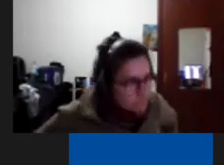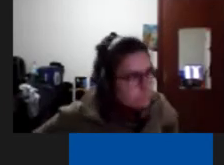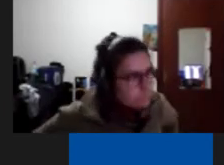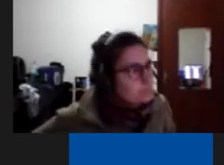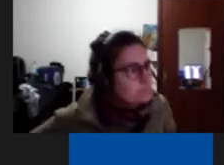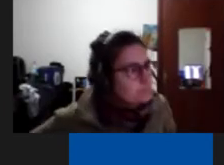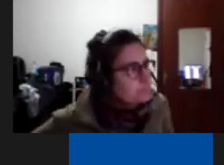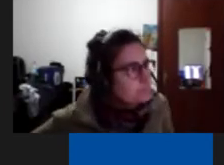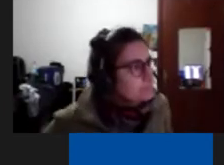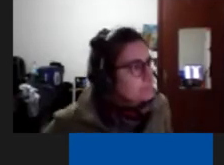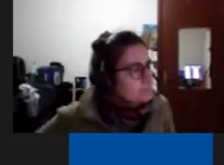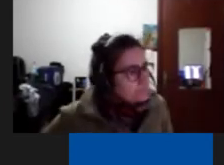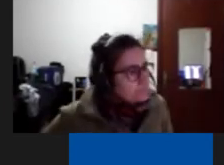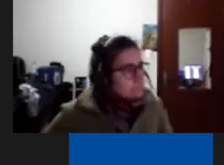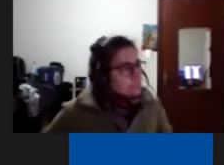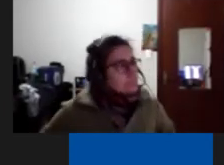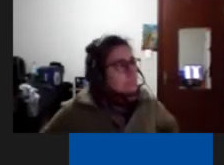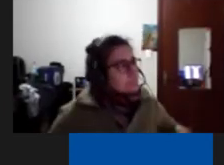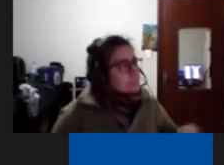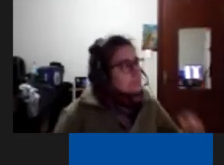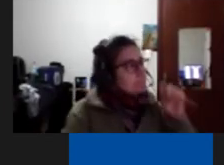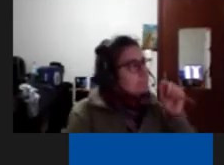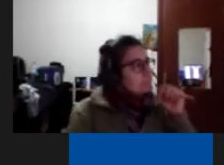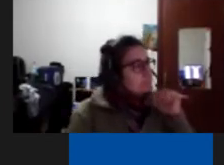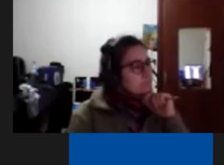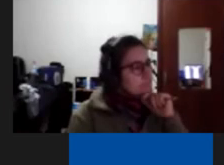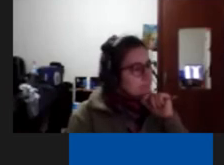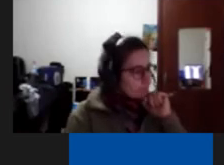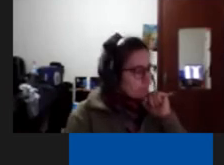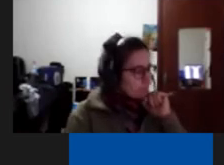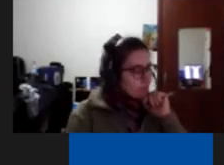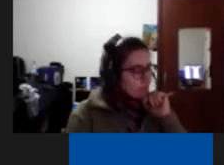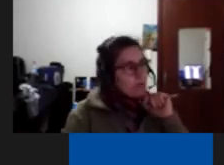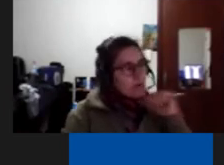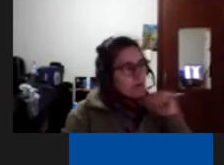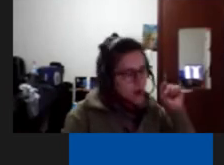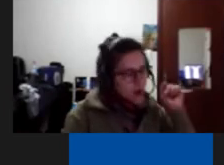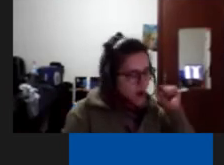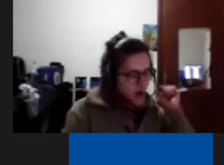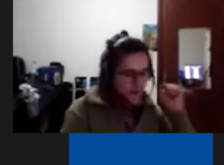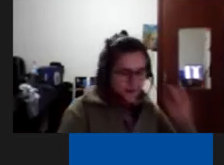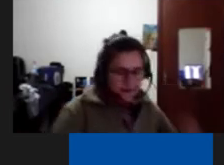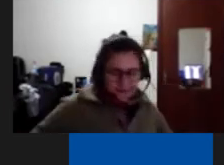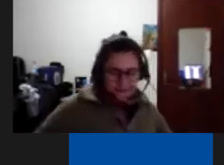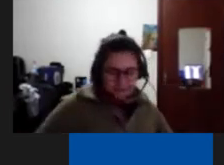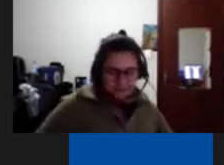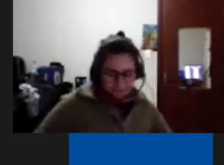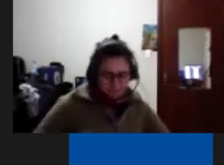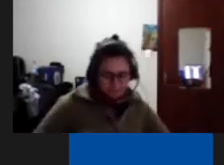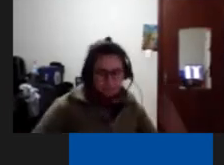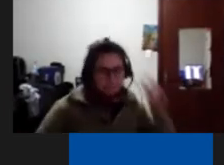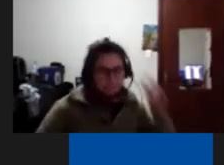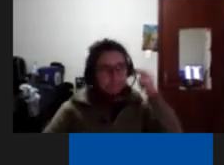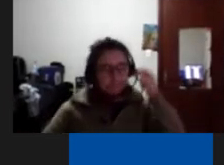E aí eu tive uma recaída grande. Depois eu voltei depois de 4 anos a tomar medicação novamente, até que eu